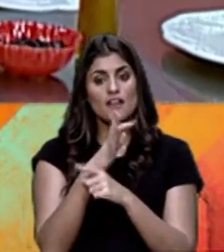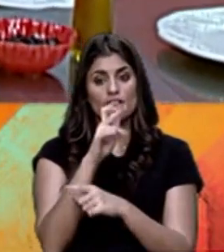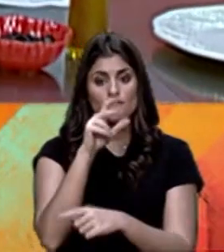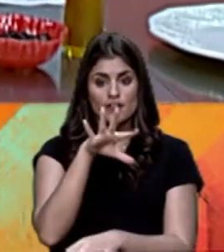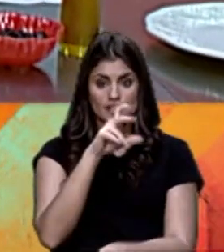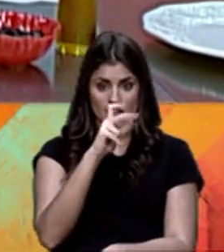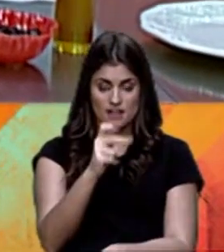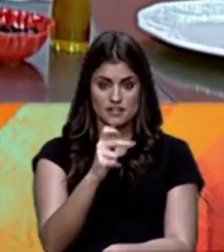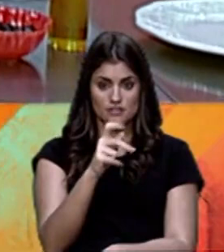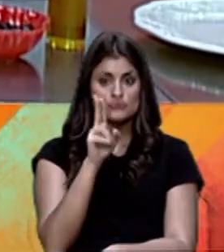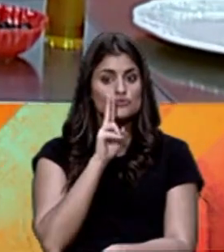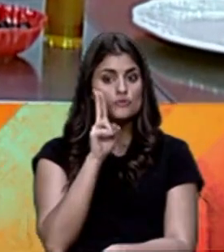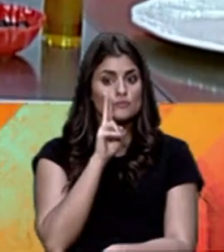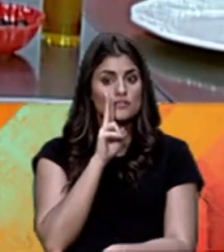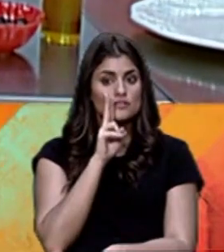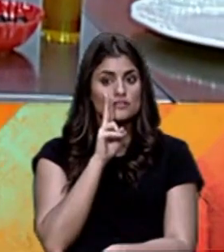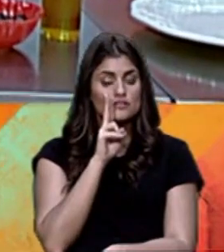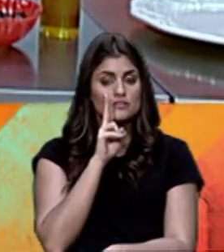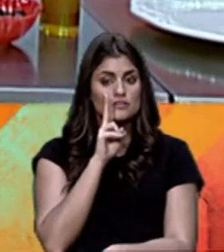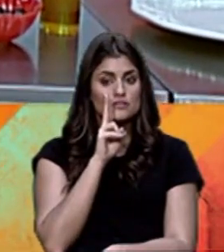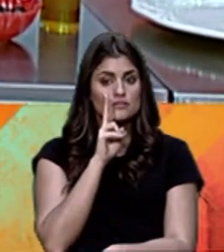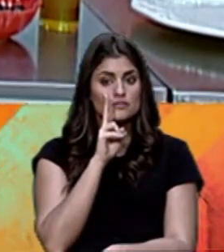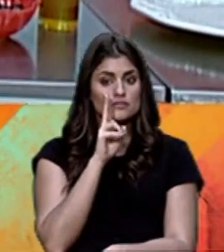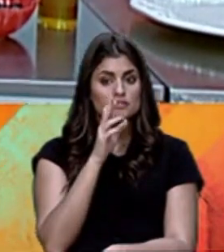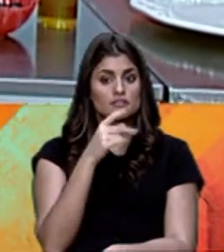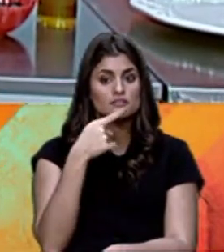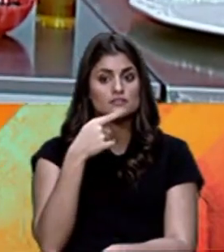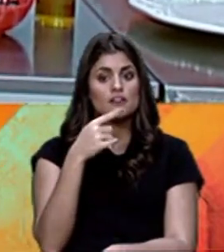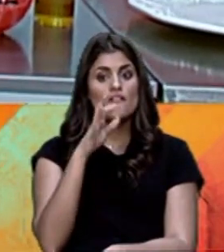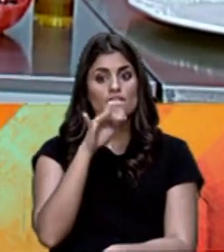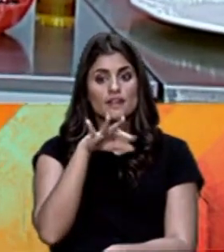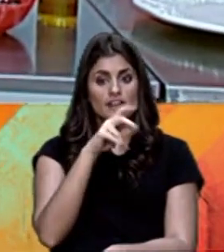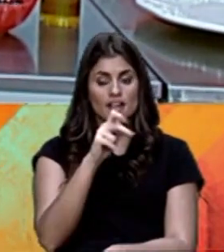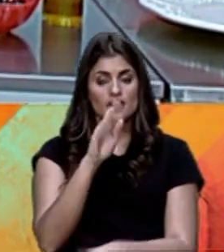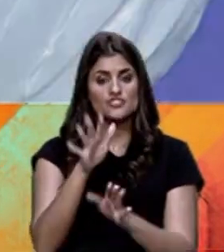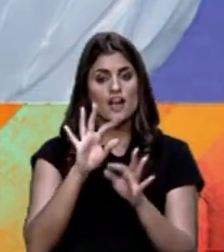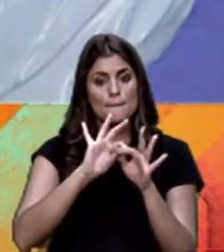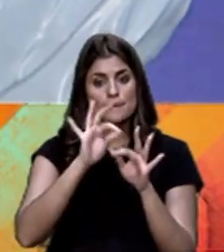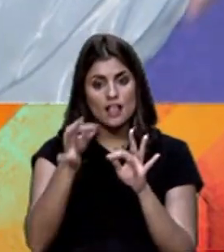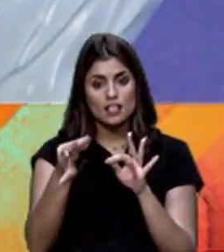lhe... Desculpa, não estava a falar por cima de ti. A farinheira já lhe retiraste a pele?